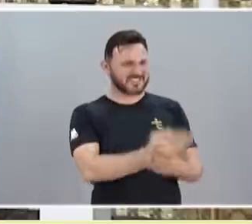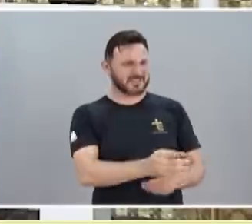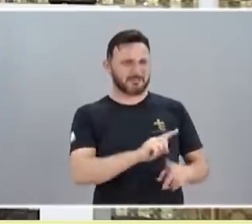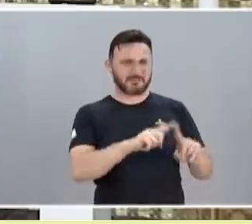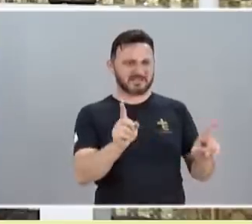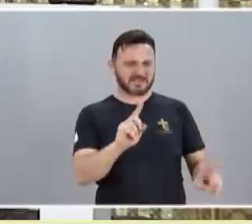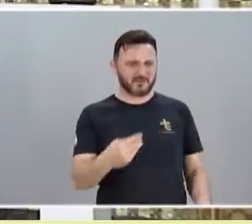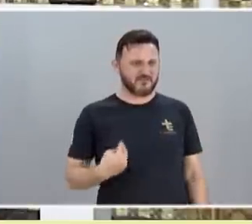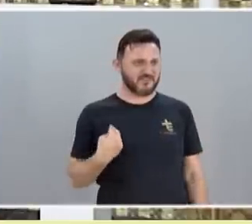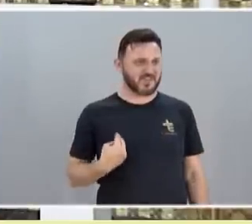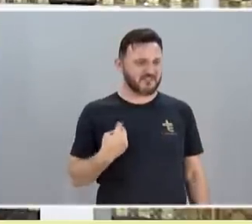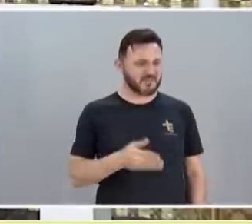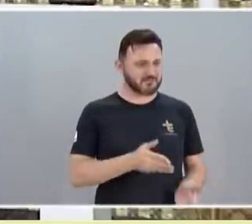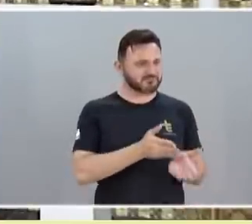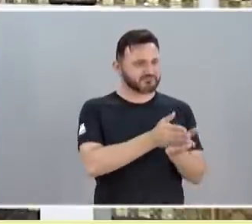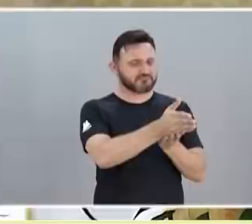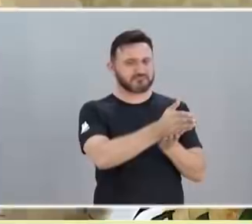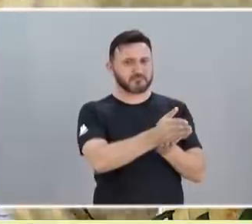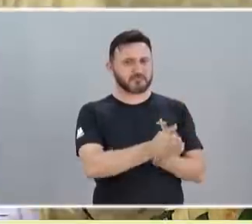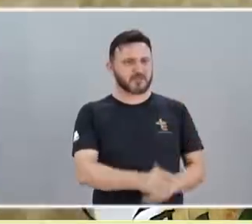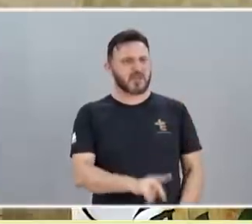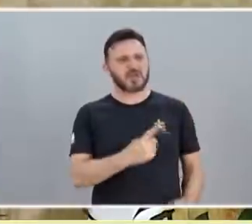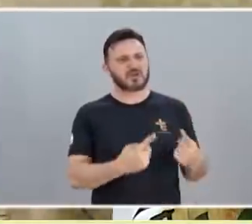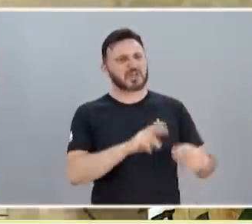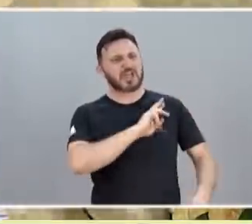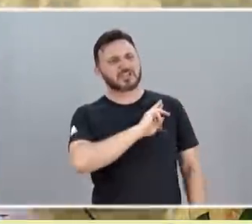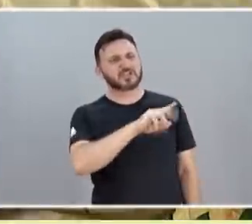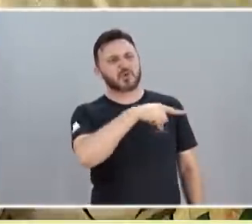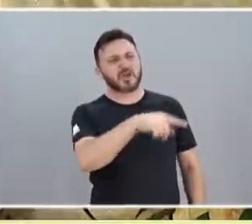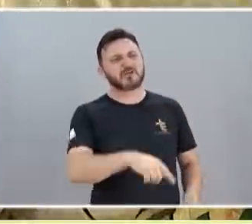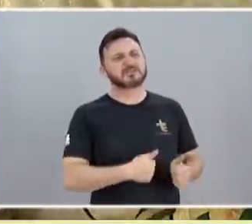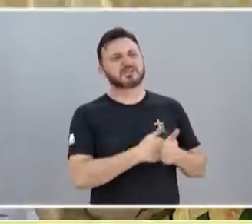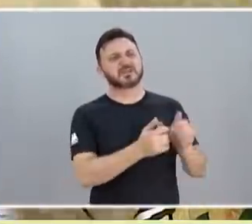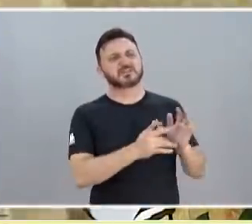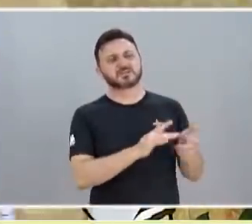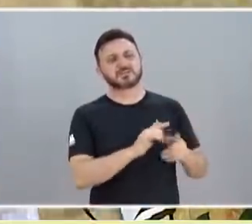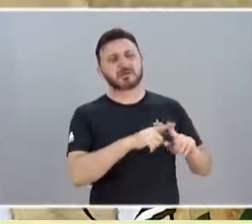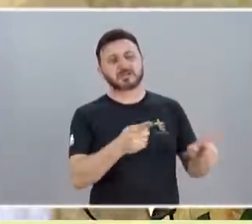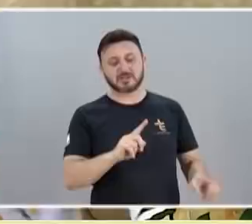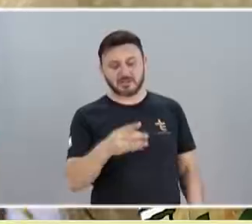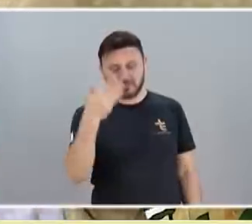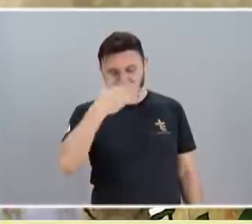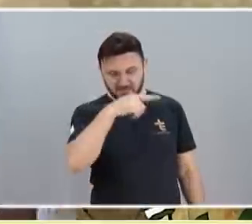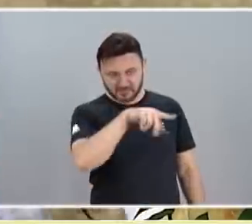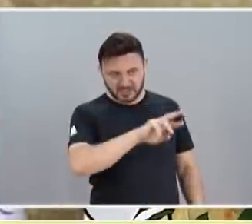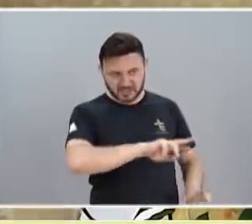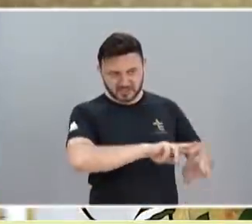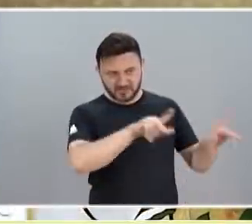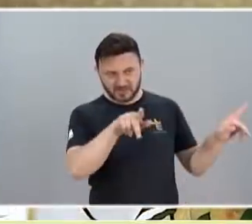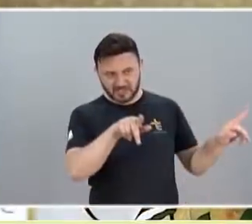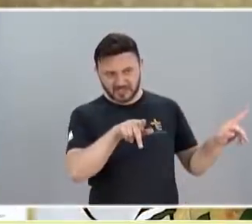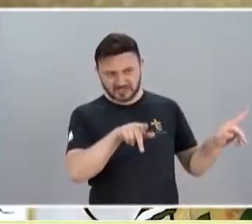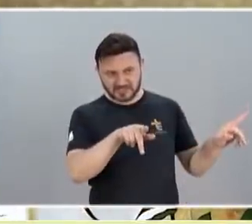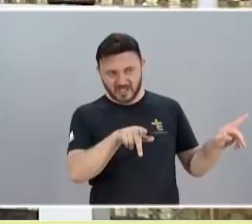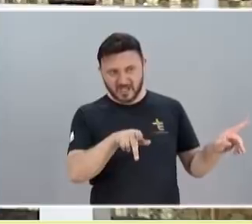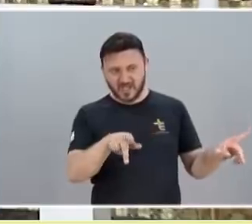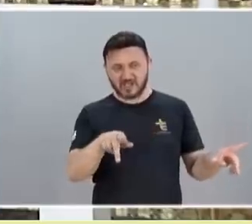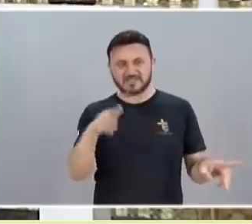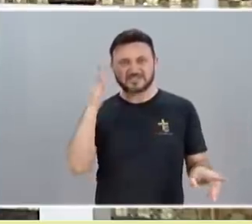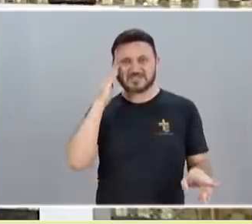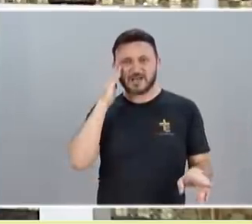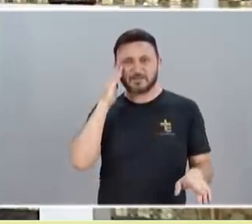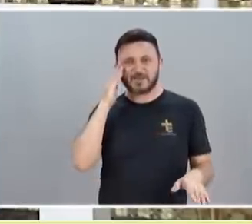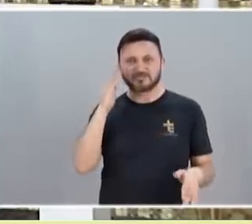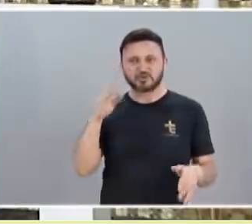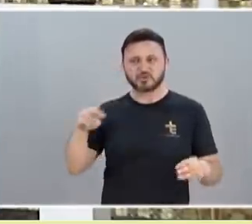vive? Que religião é essa? Que cristianismo é esse? Que eu não vejo diferença com o muçulmano, não vejo diferença